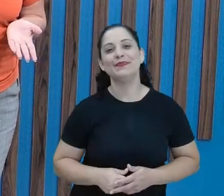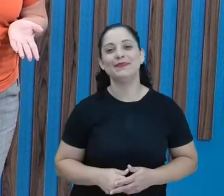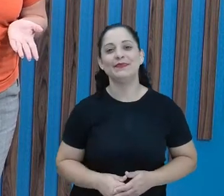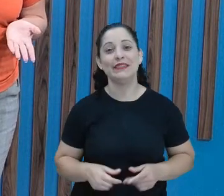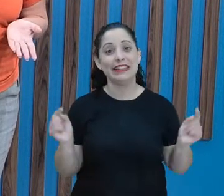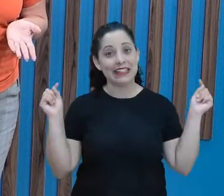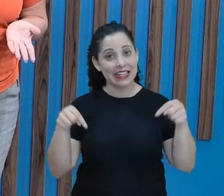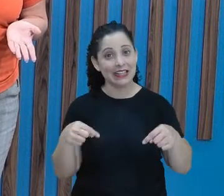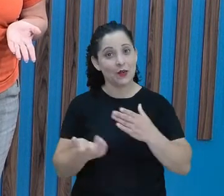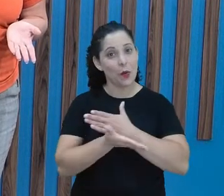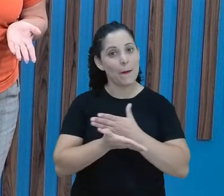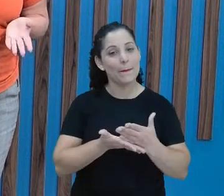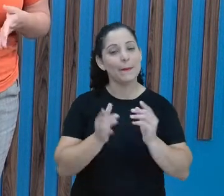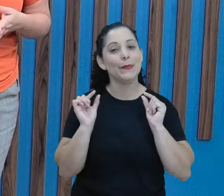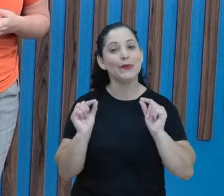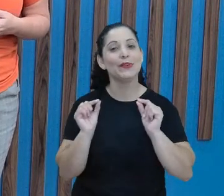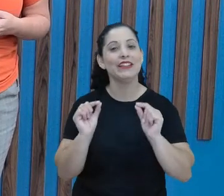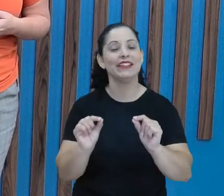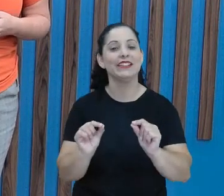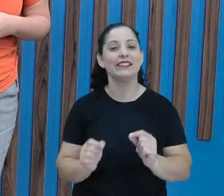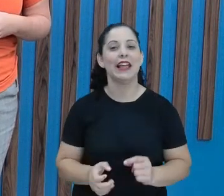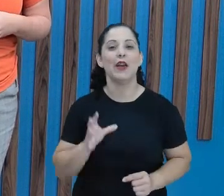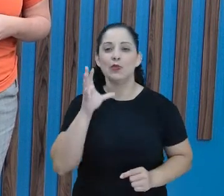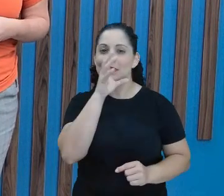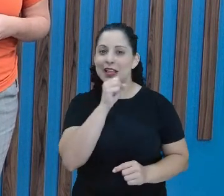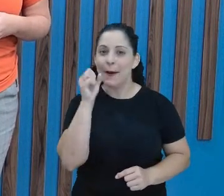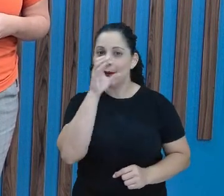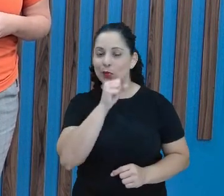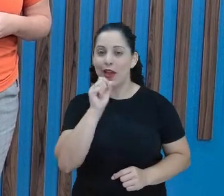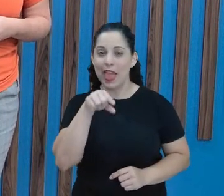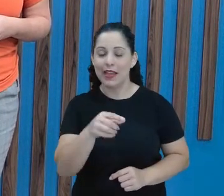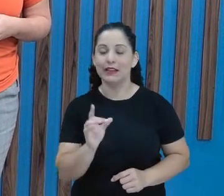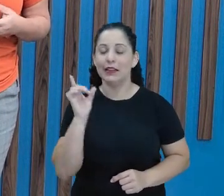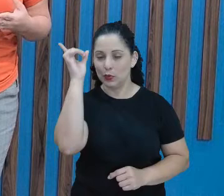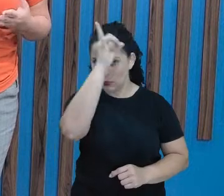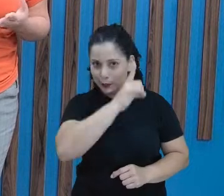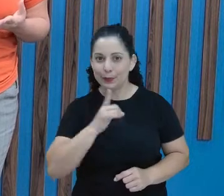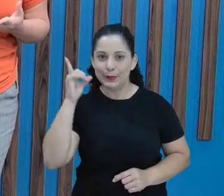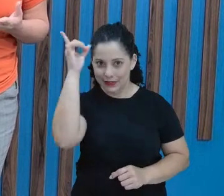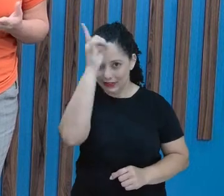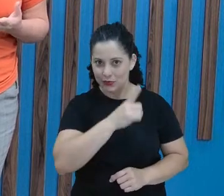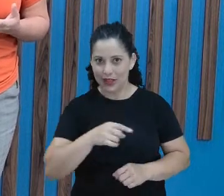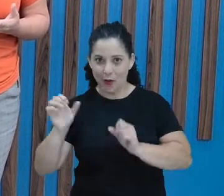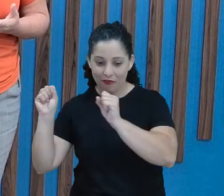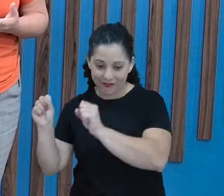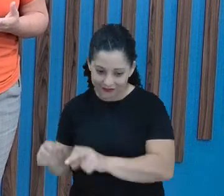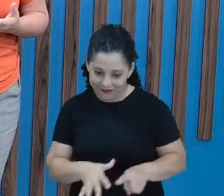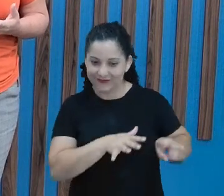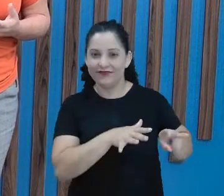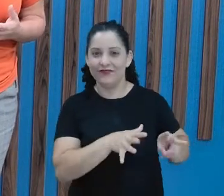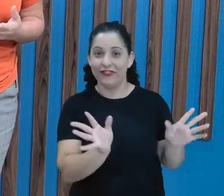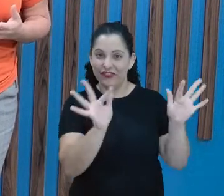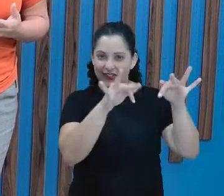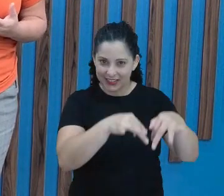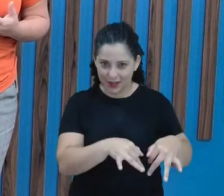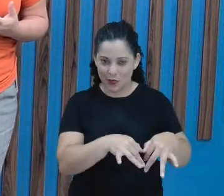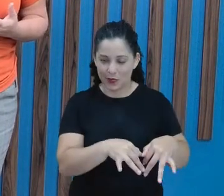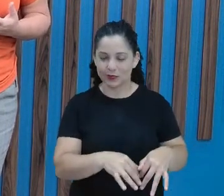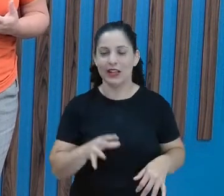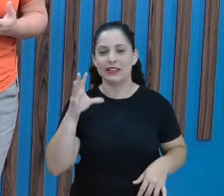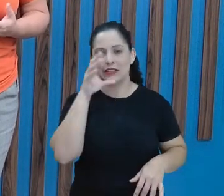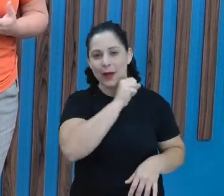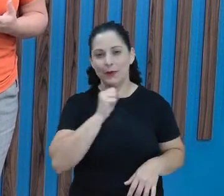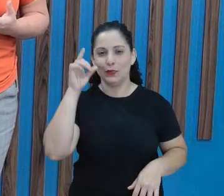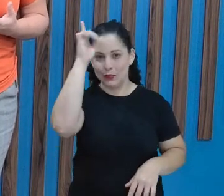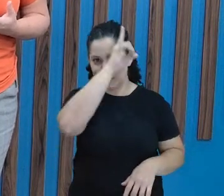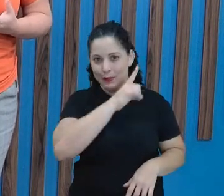se inicia o que chamamos de final de semana, que é o sábado e o domingo, que são geralmente